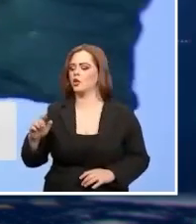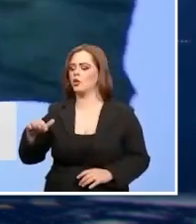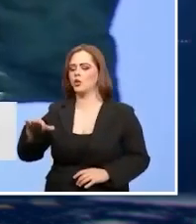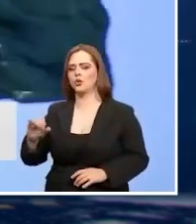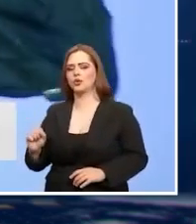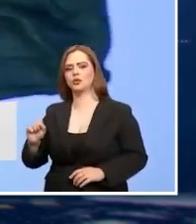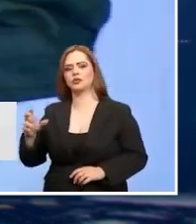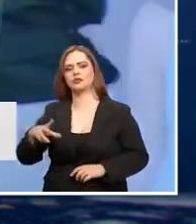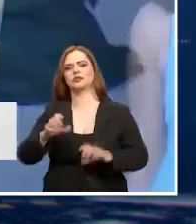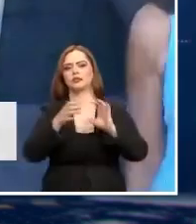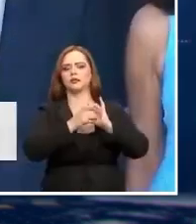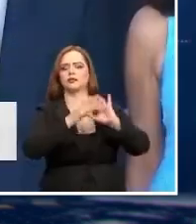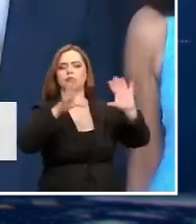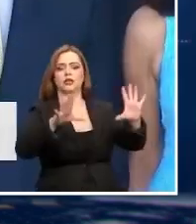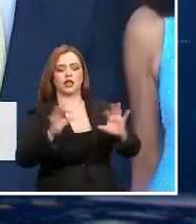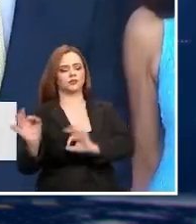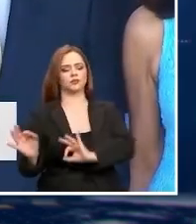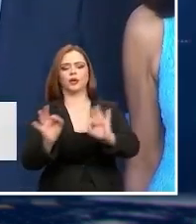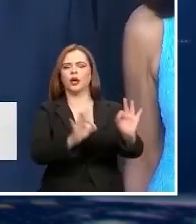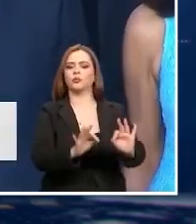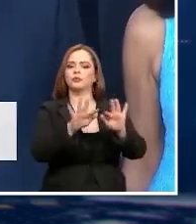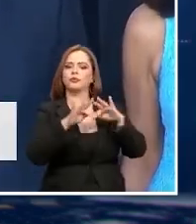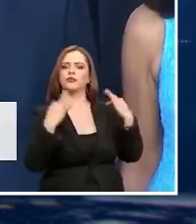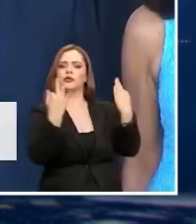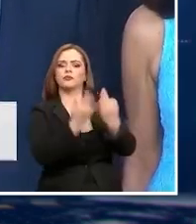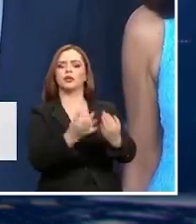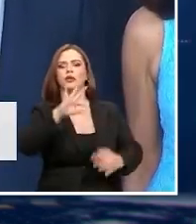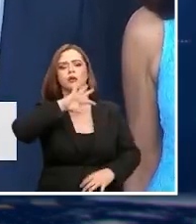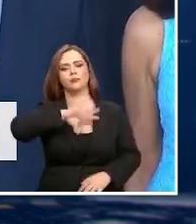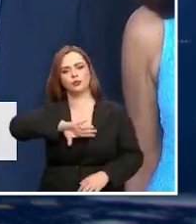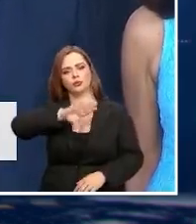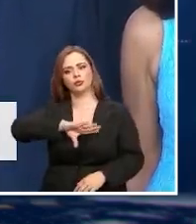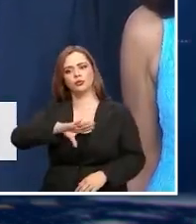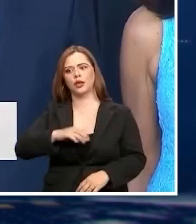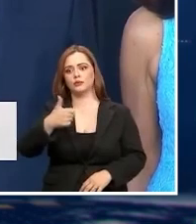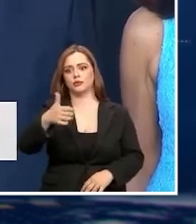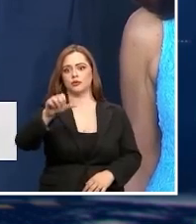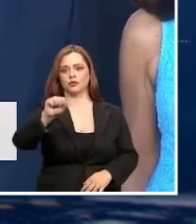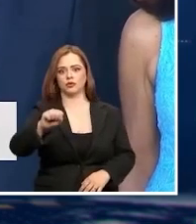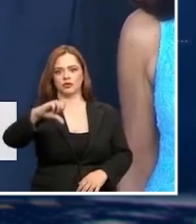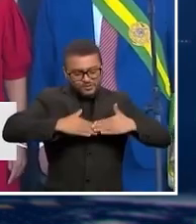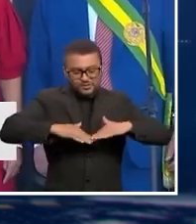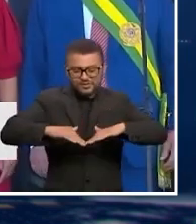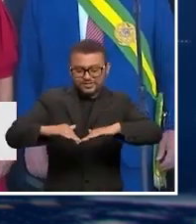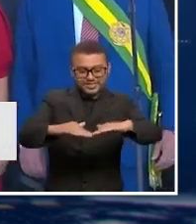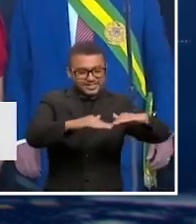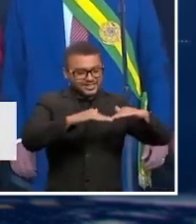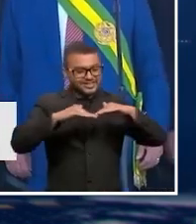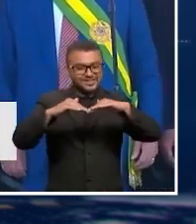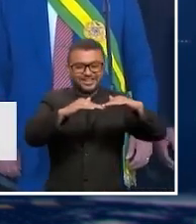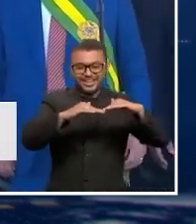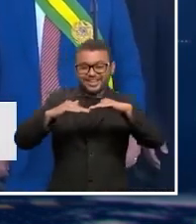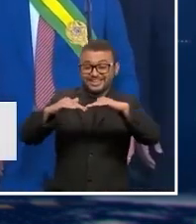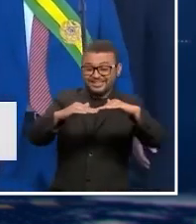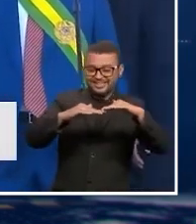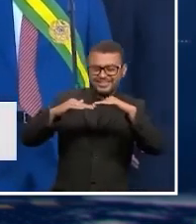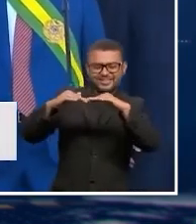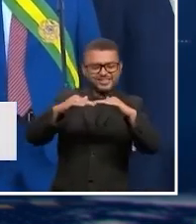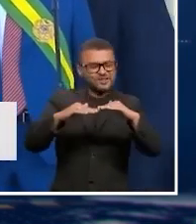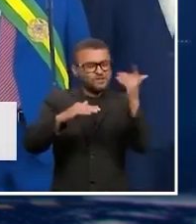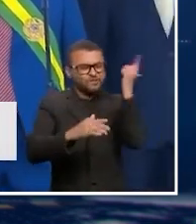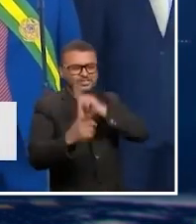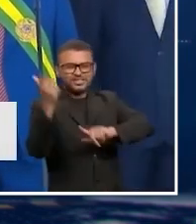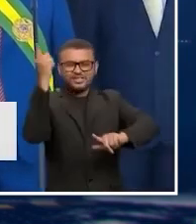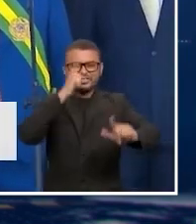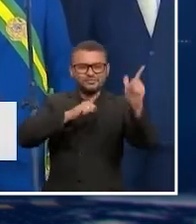em despolitização, vamos tentar, né? Unir é difícil, claro que é. Mas desse jeito que principalmente a primeira dama vem atuando,